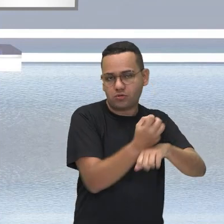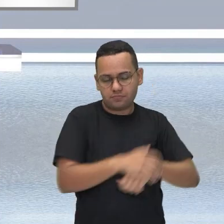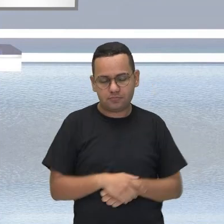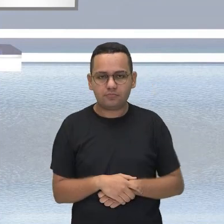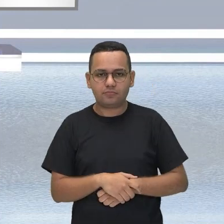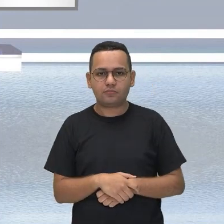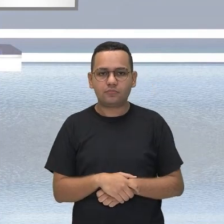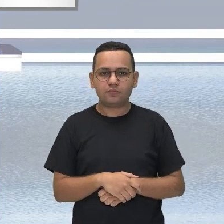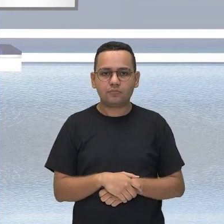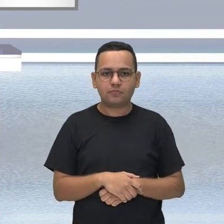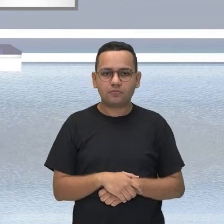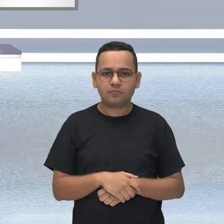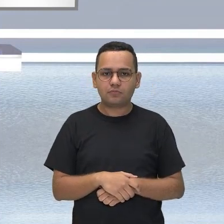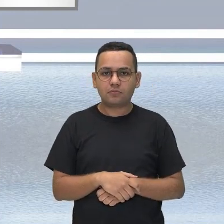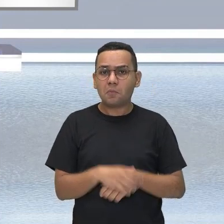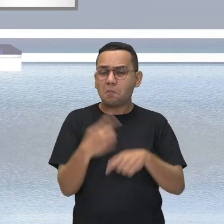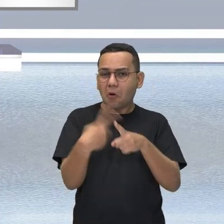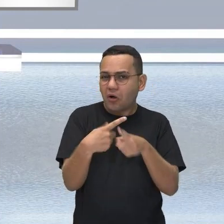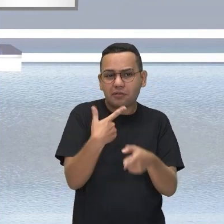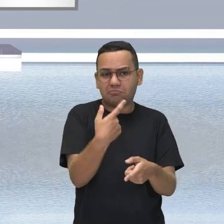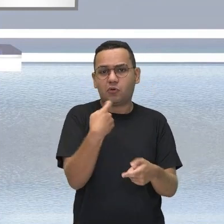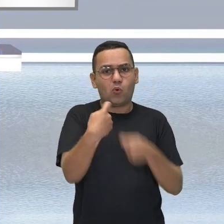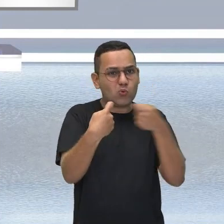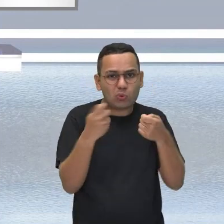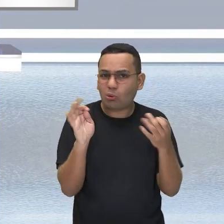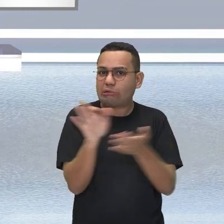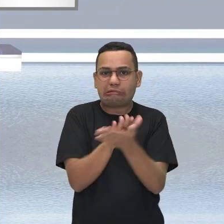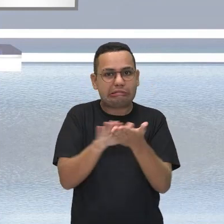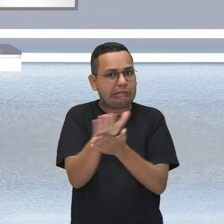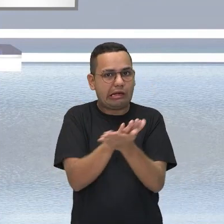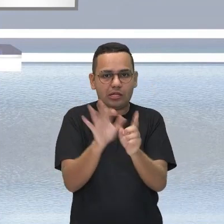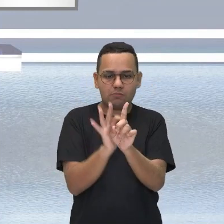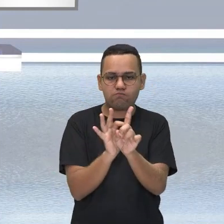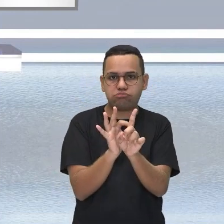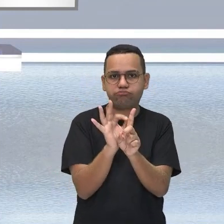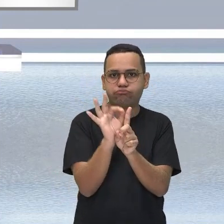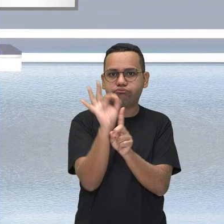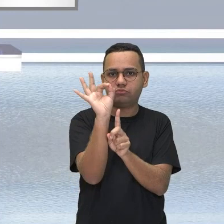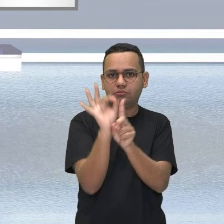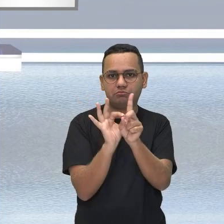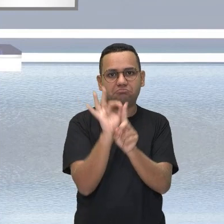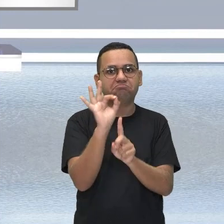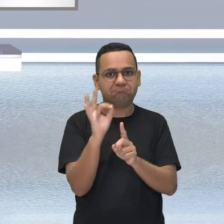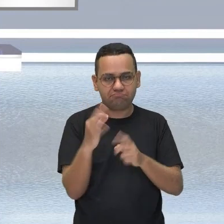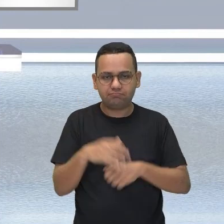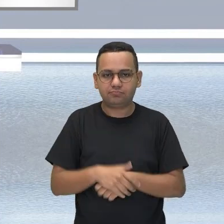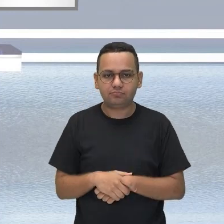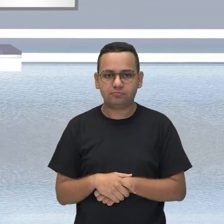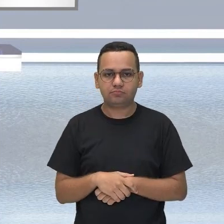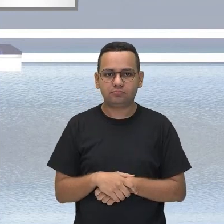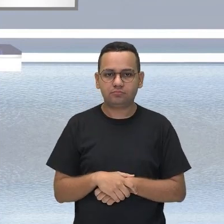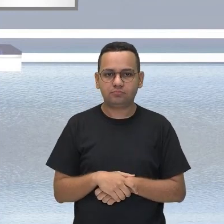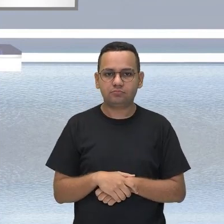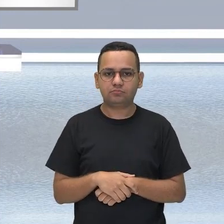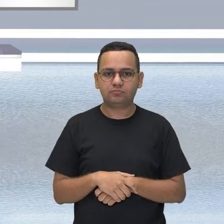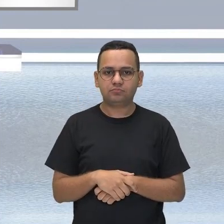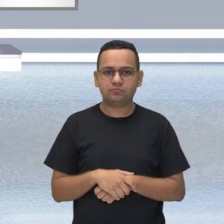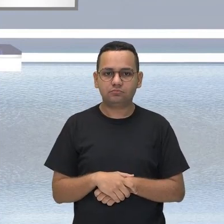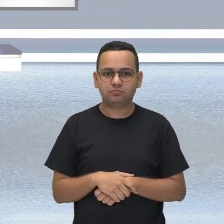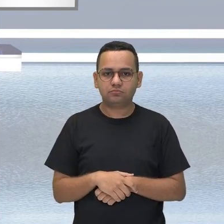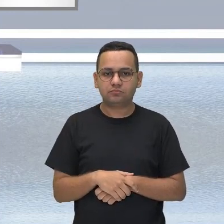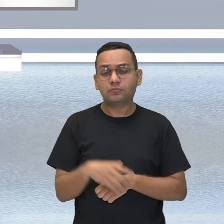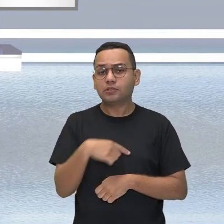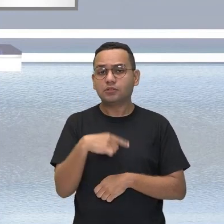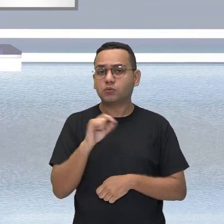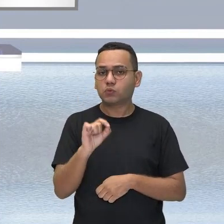ação desenfreada, né, impensada, e está aos poucos